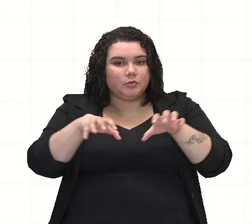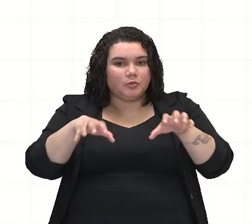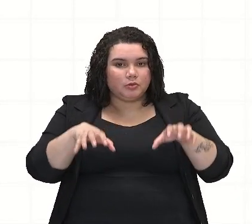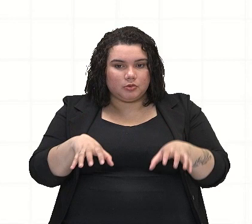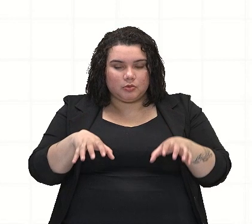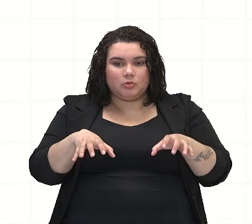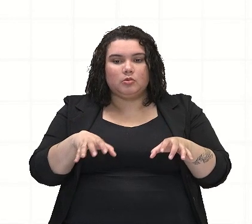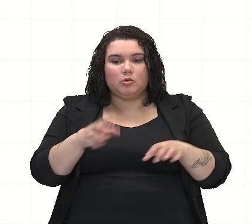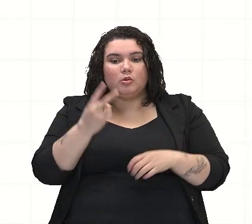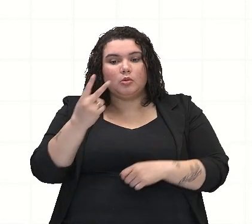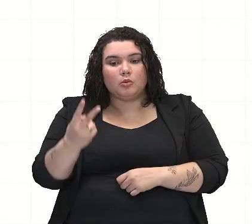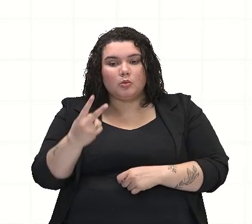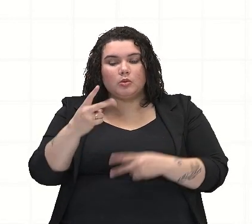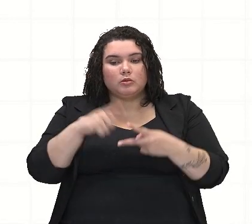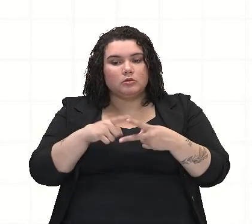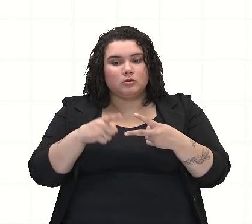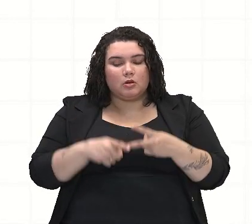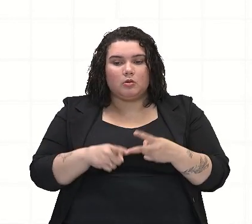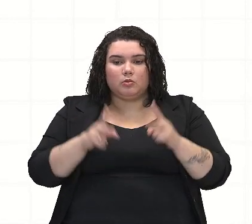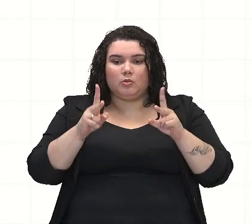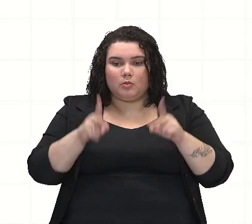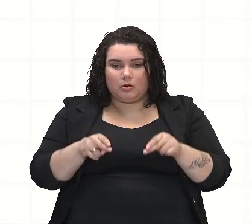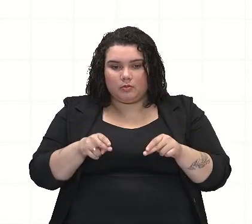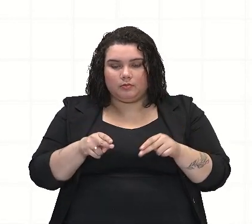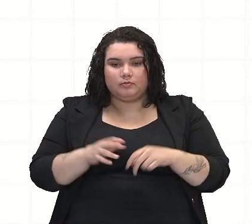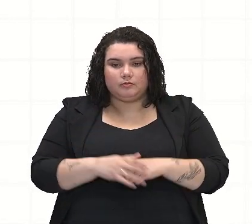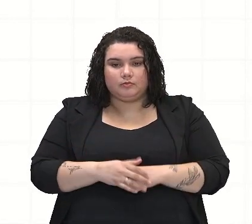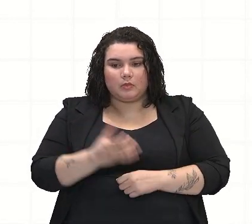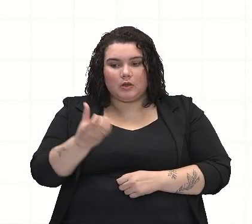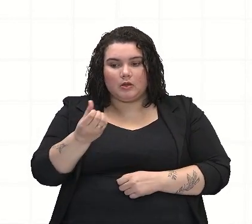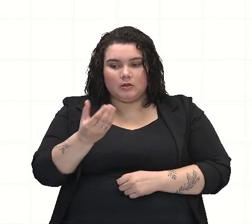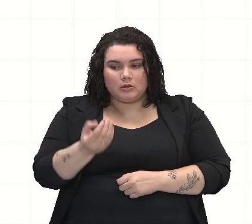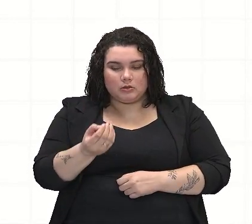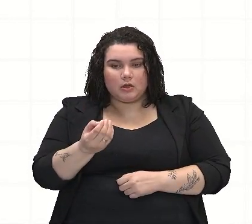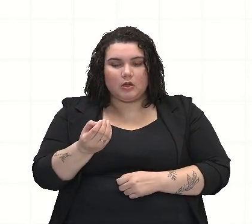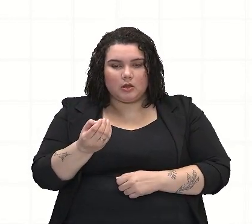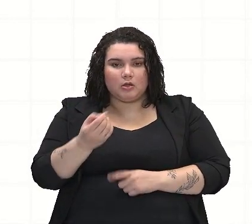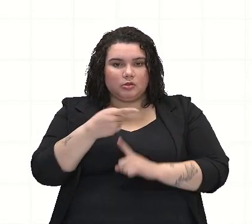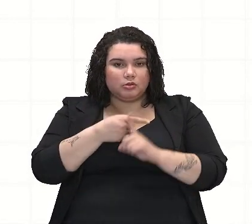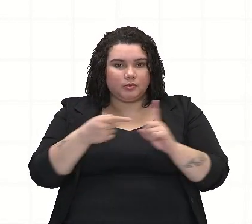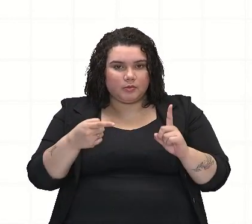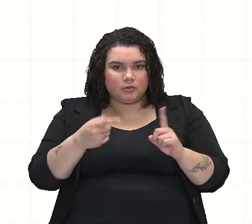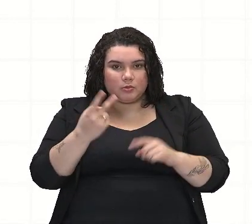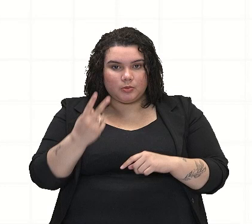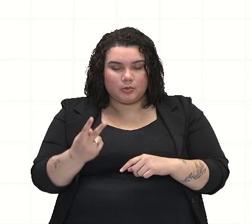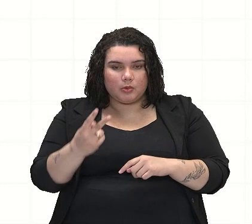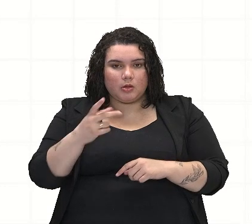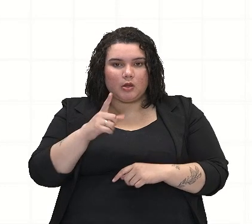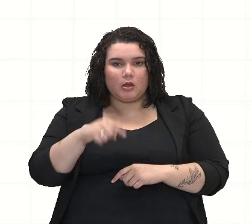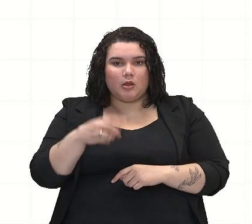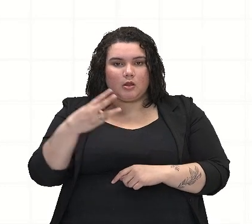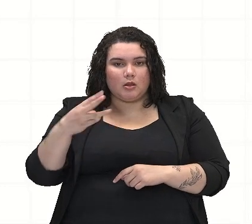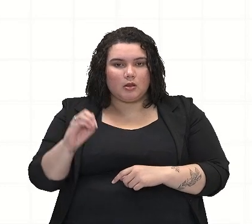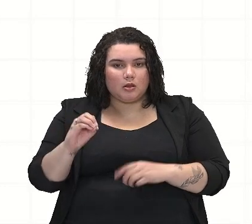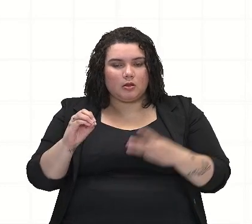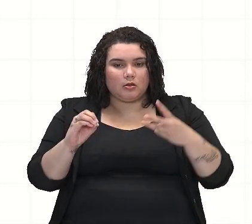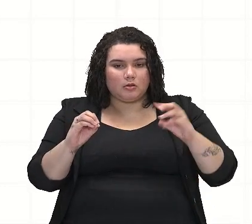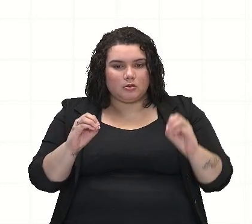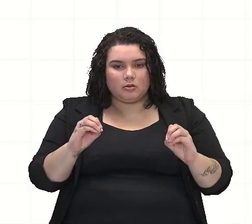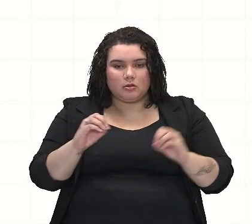em dois ângulos iguais, né? O 60 ficou 30 e 30. Então, ela tem um nome, ela é